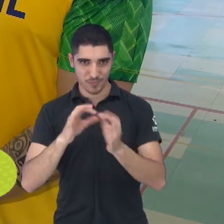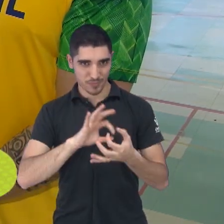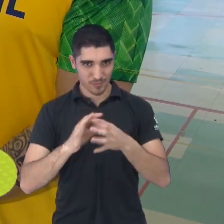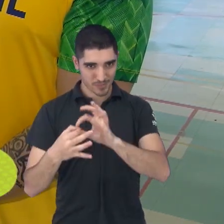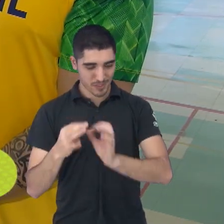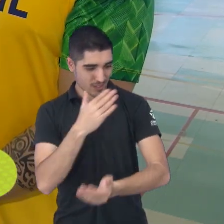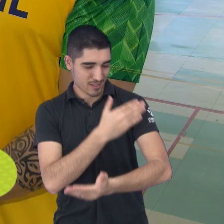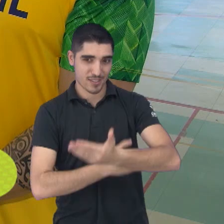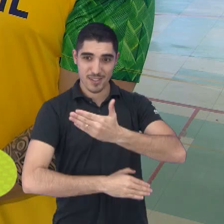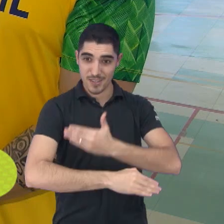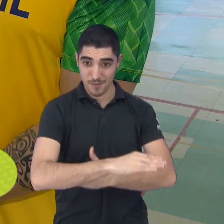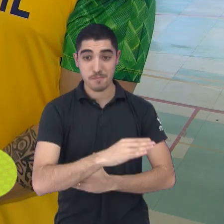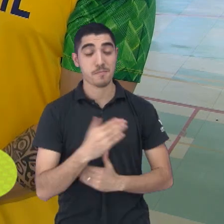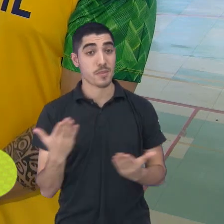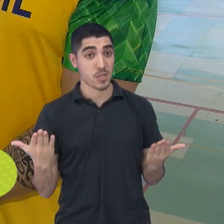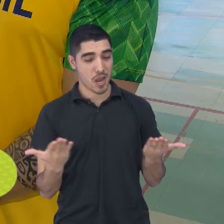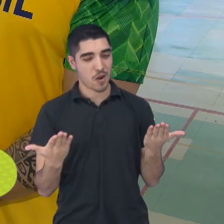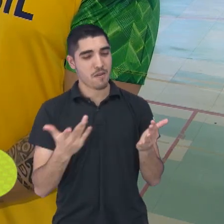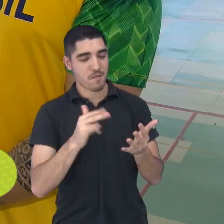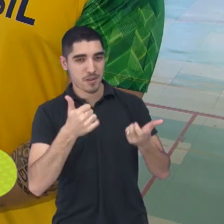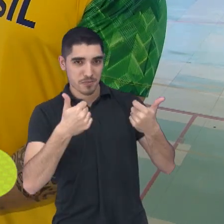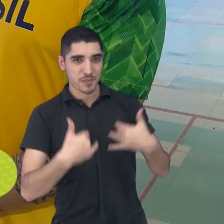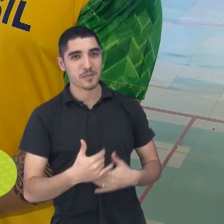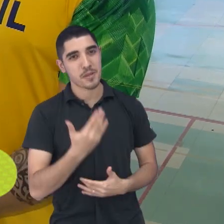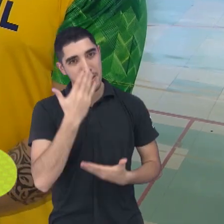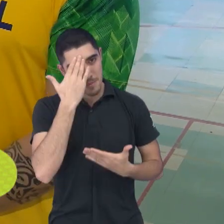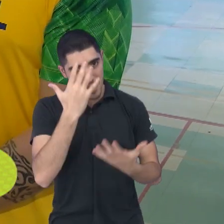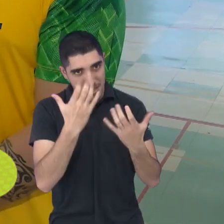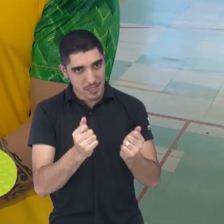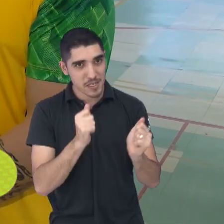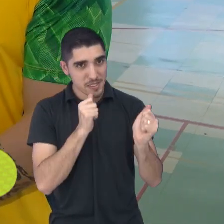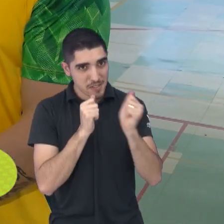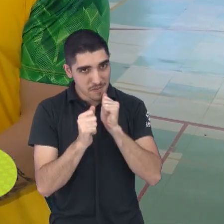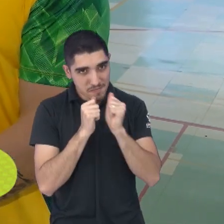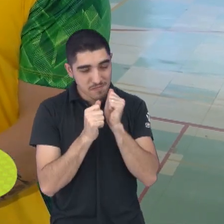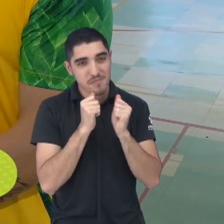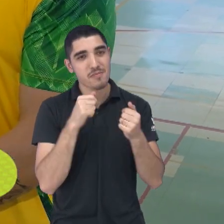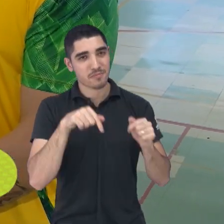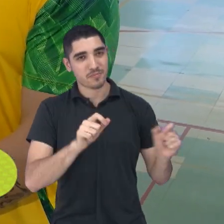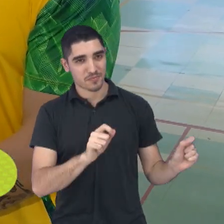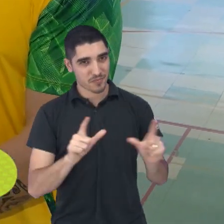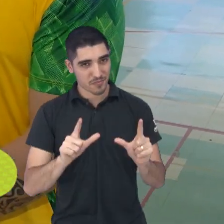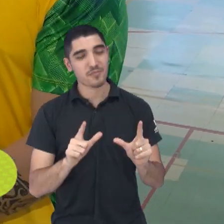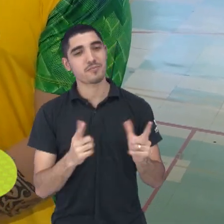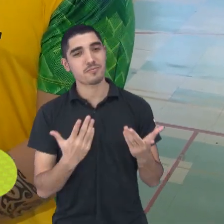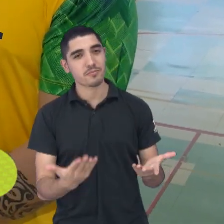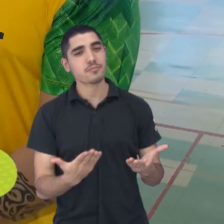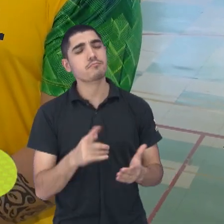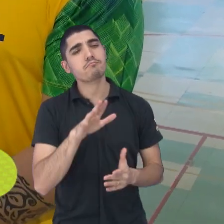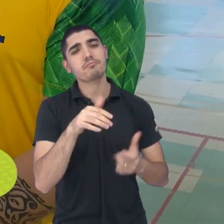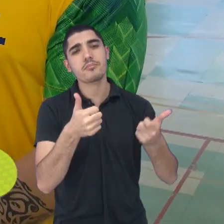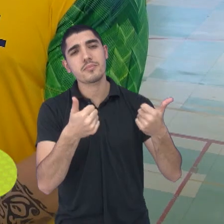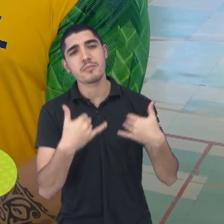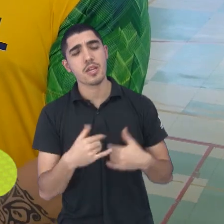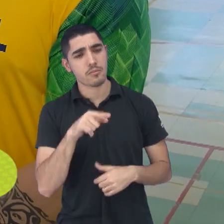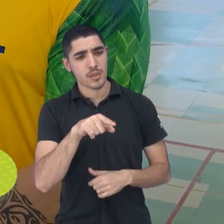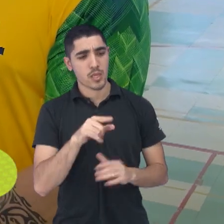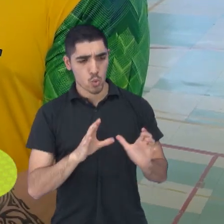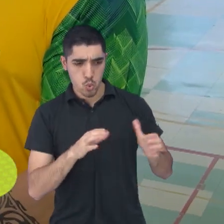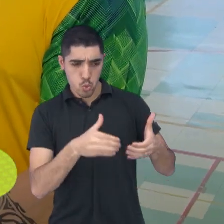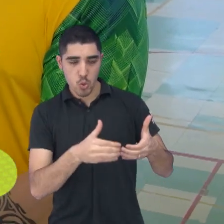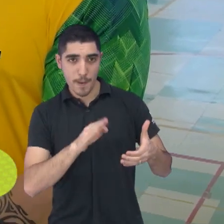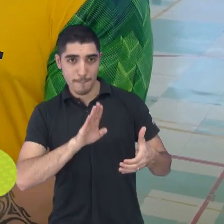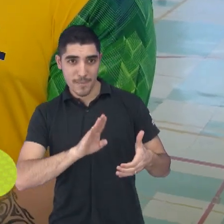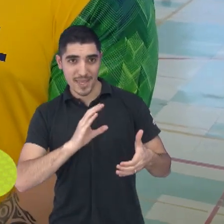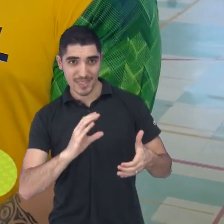isso aqui no Hora do Esporte de hoje. Zezinho, obrigado por ter aceitado o nosso convite, estar aqui com a gente. Fala pra gente, quando a gente fala dessa categoria BC3, que você vai ser um